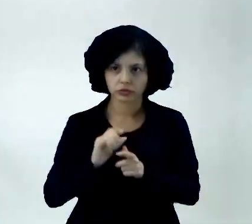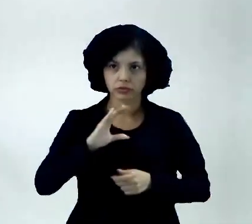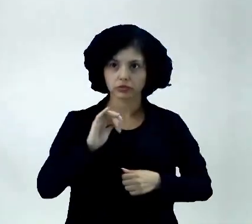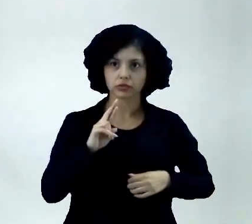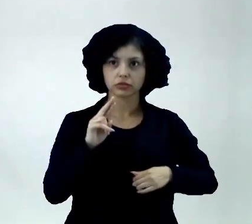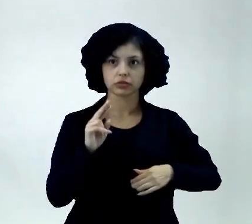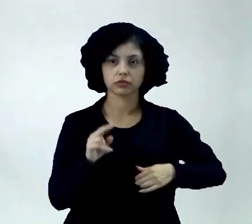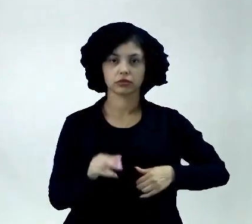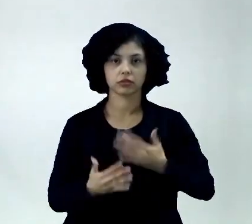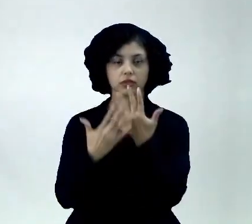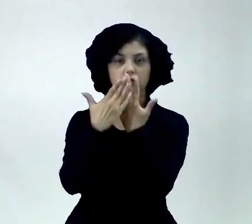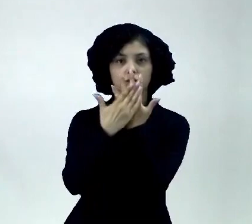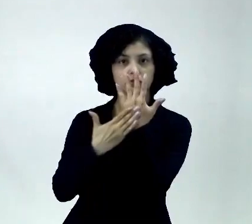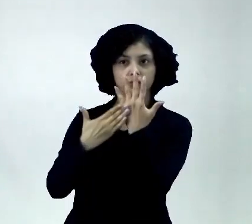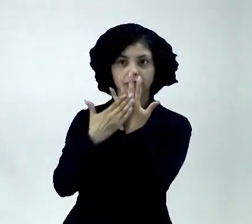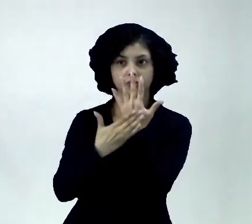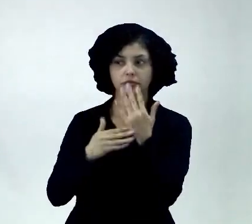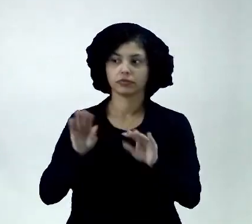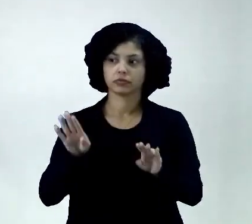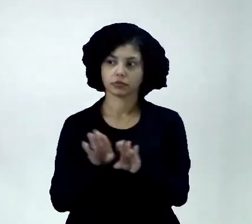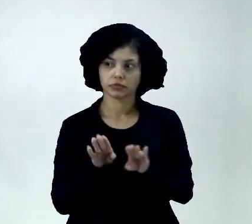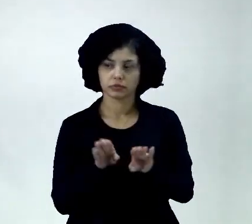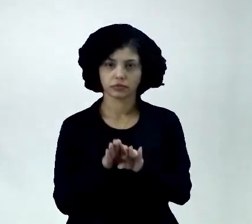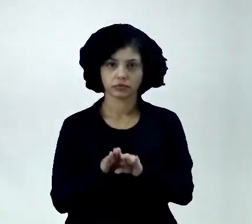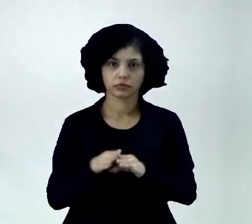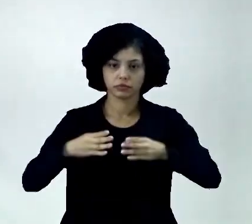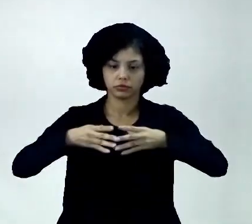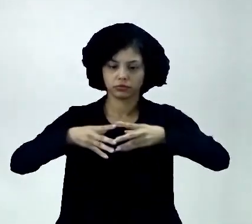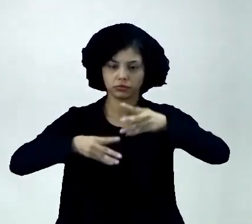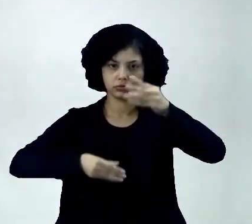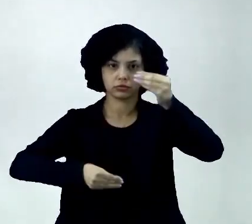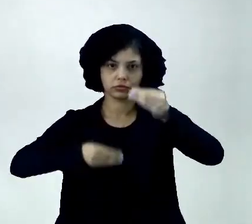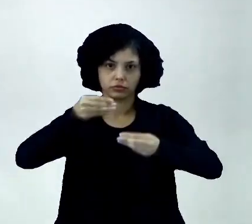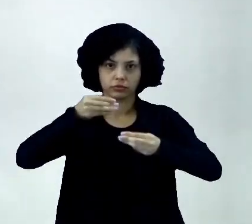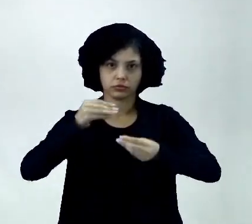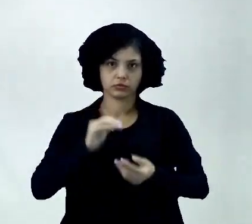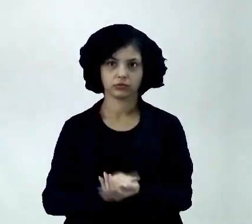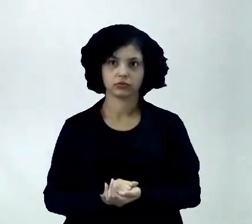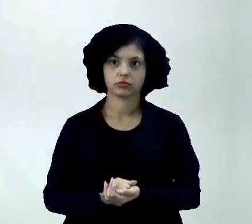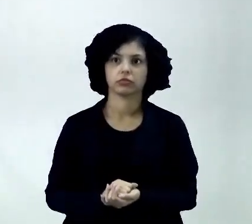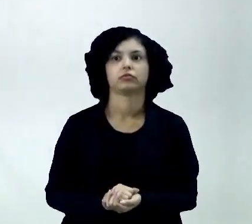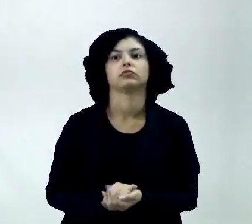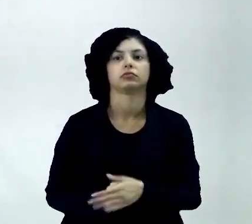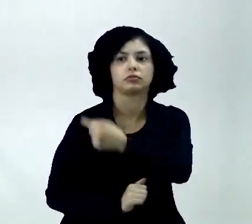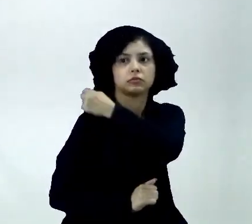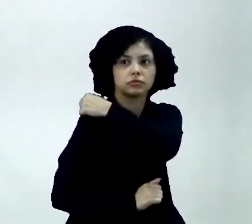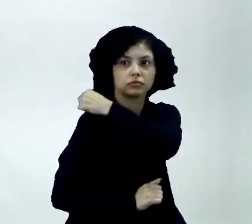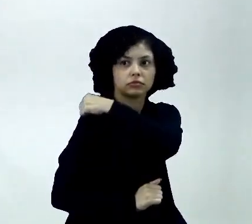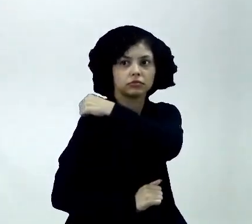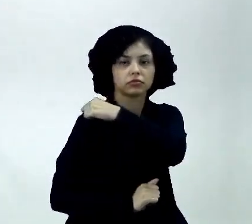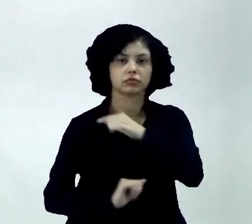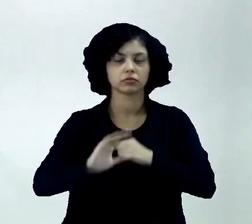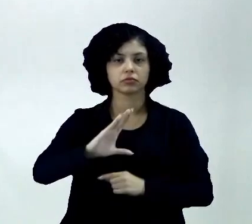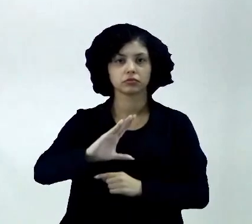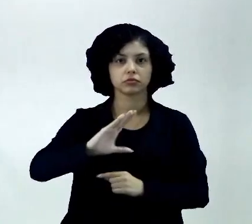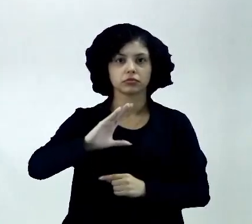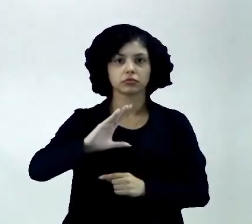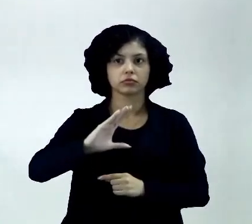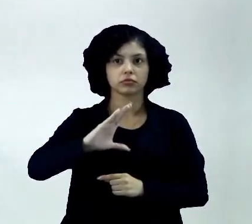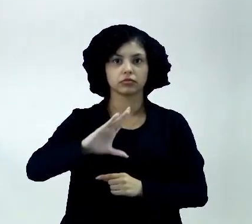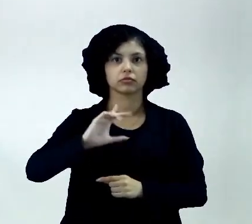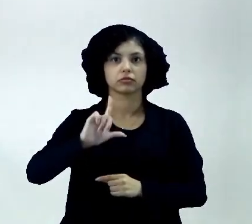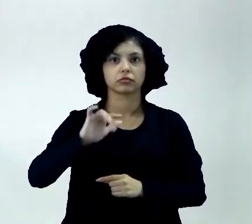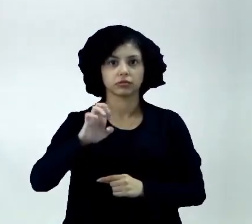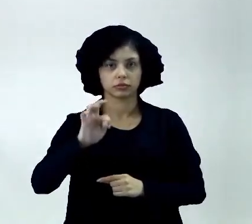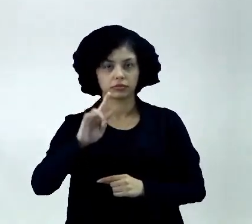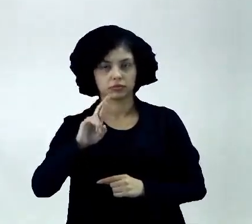carpos, por exemplo, aqui na palma da mão. E temos os ossos planos, que são aqueles um pouco mais chapados, por exemplo, a pá?